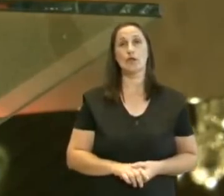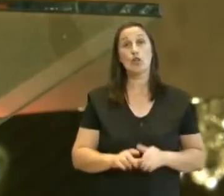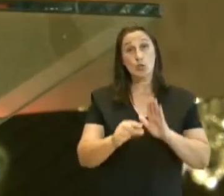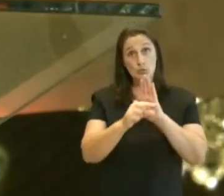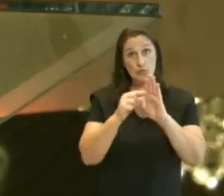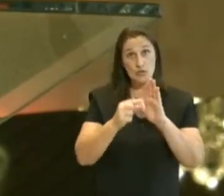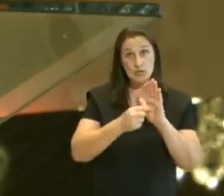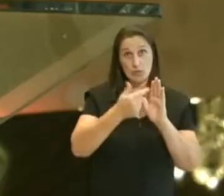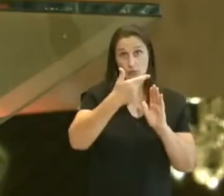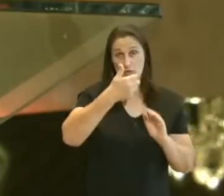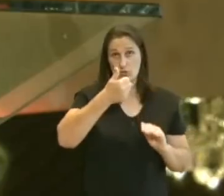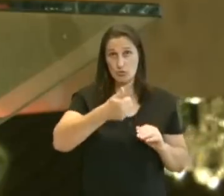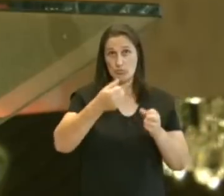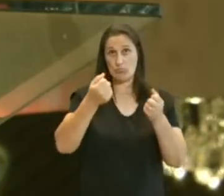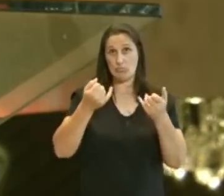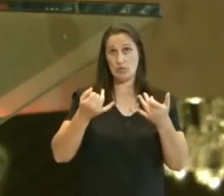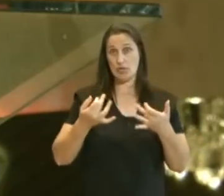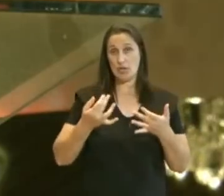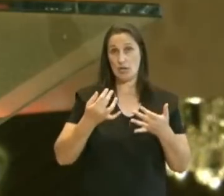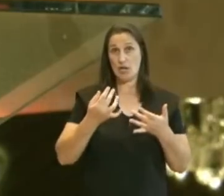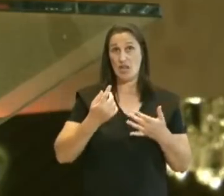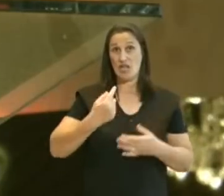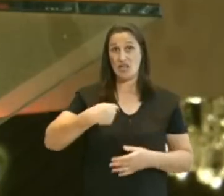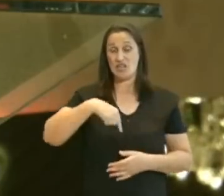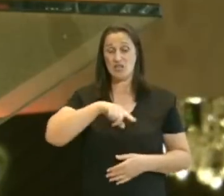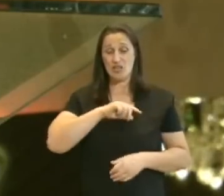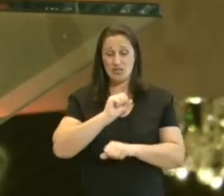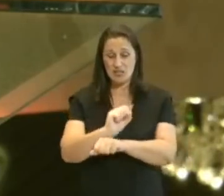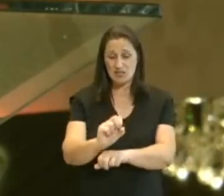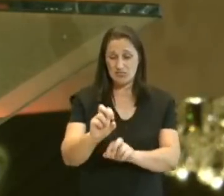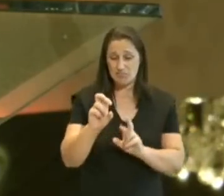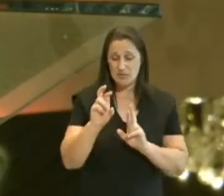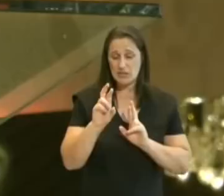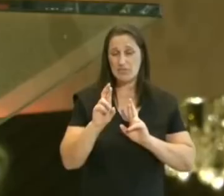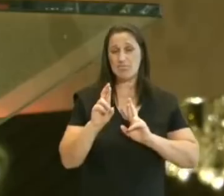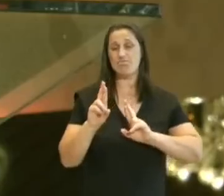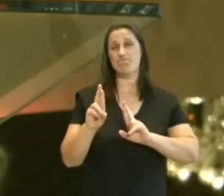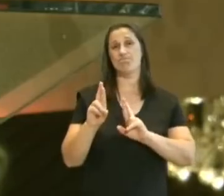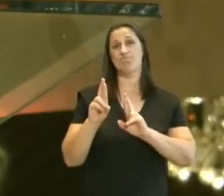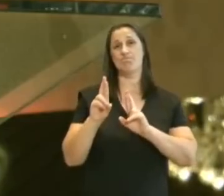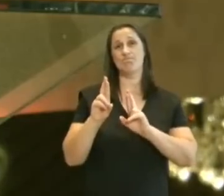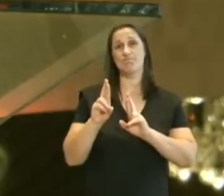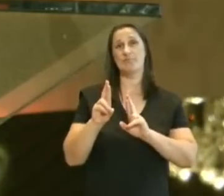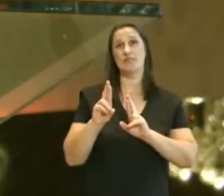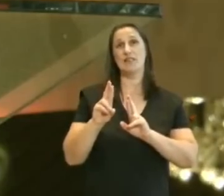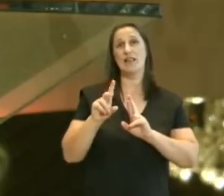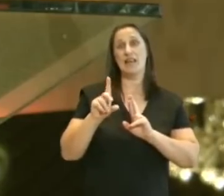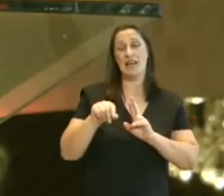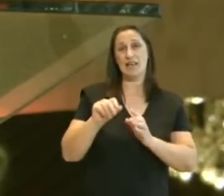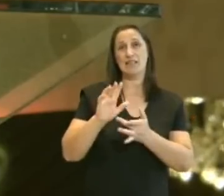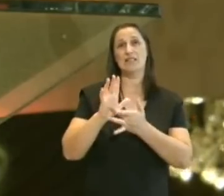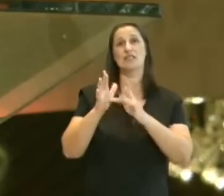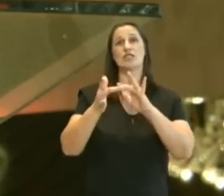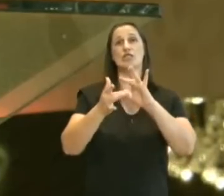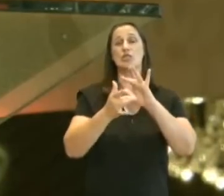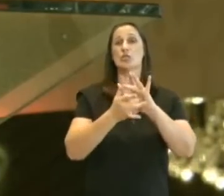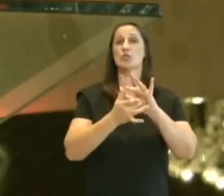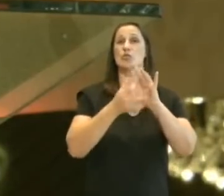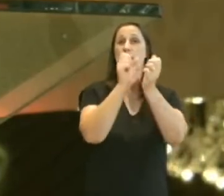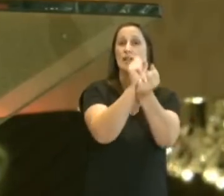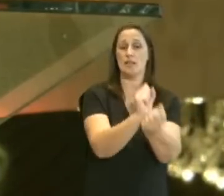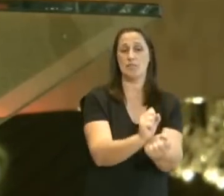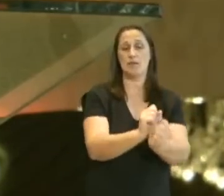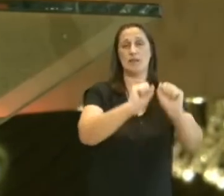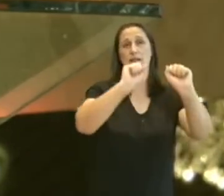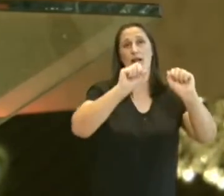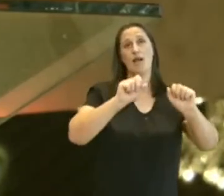versículo 21. E a nossa esperança era que fosse Ele quem iria libertar o